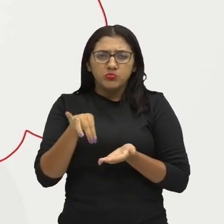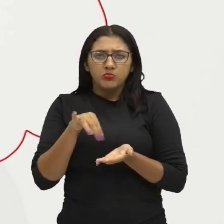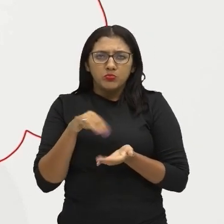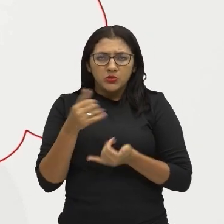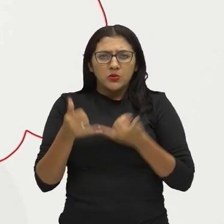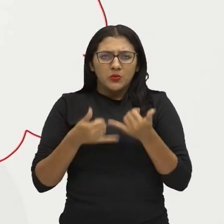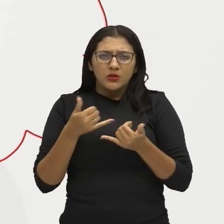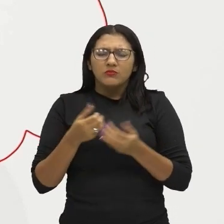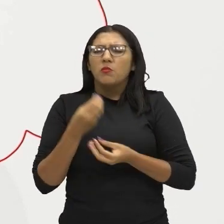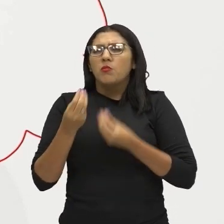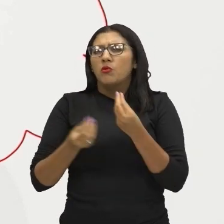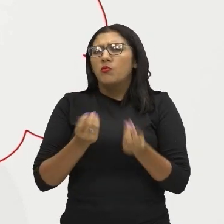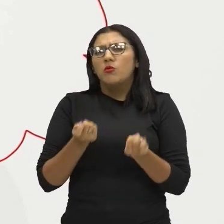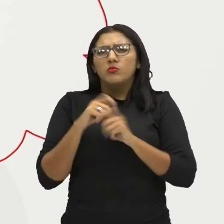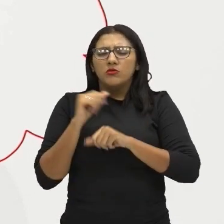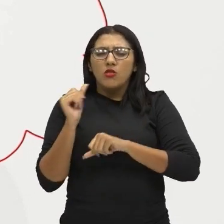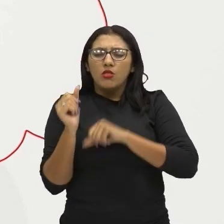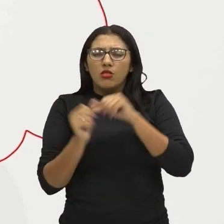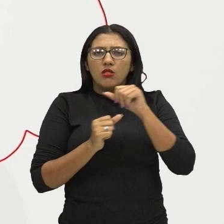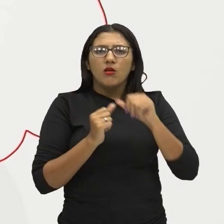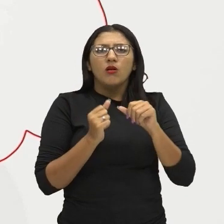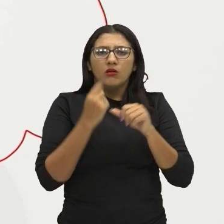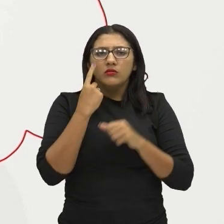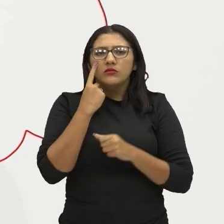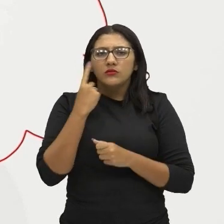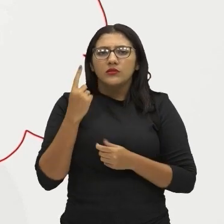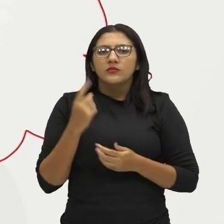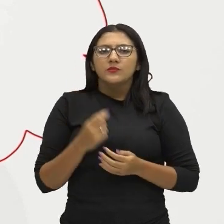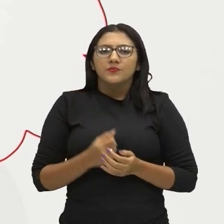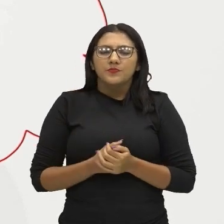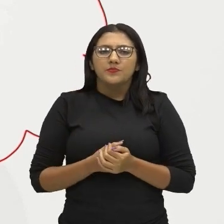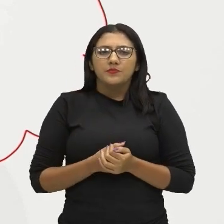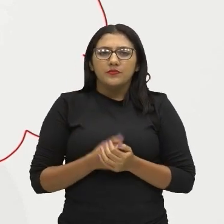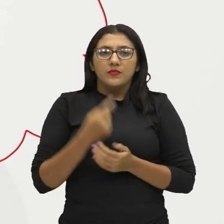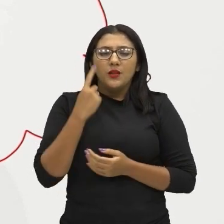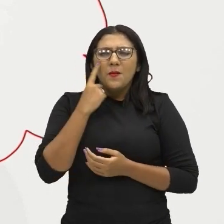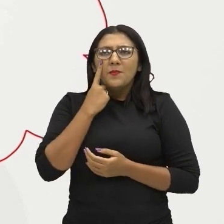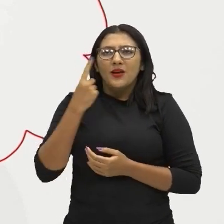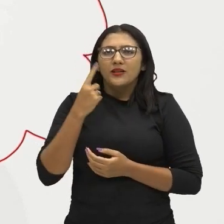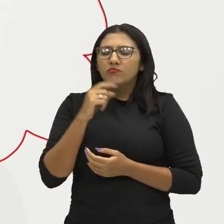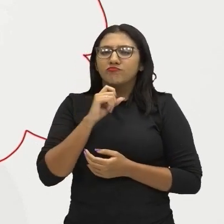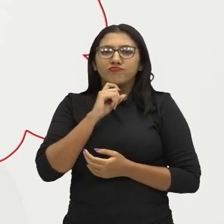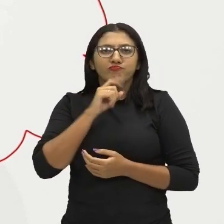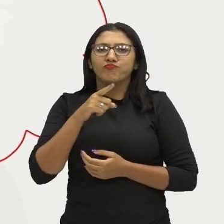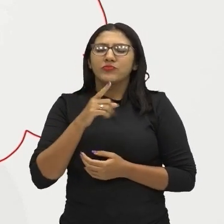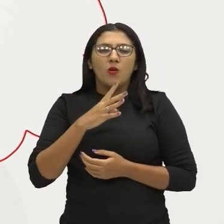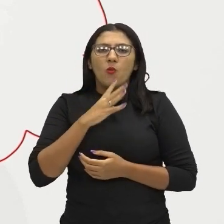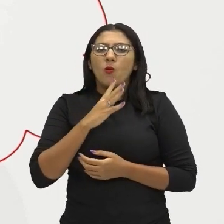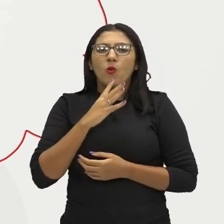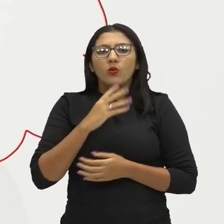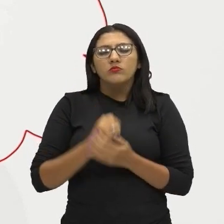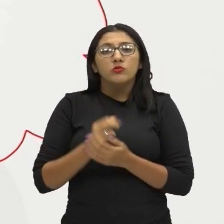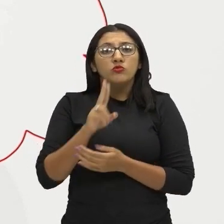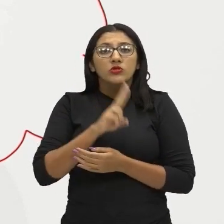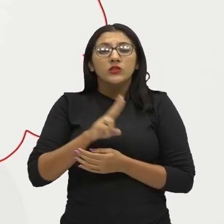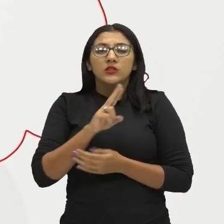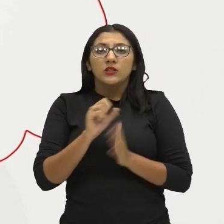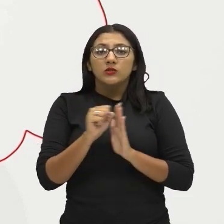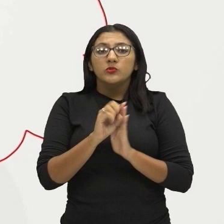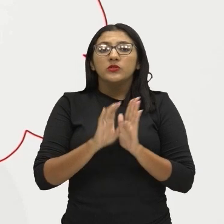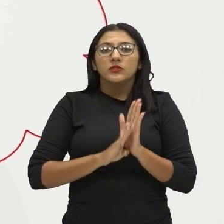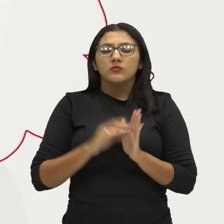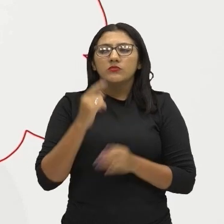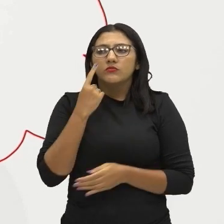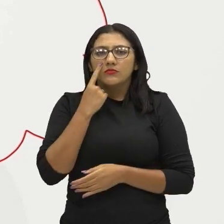é que eu posso traduzir isso aqui? Algo que eu desconheço para símbolos numéricos. Ora, eu posso